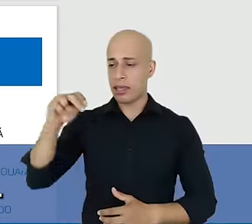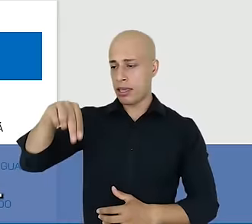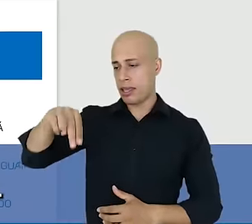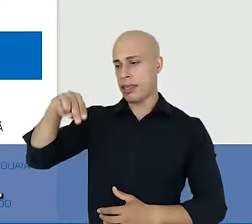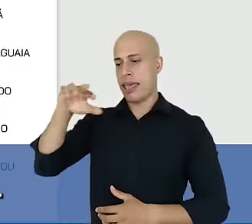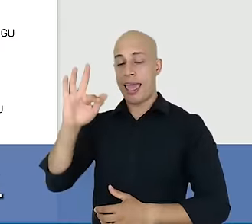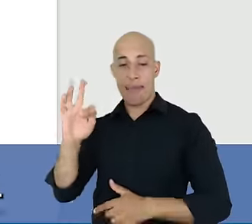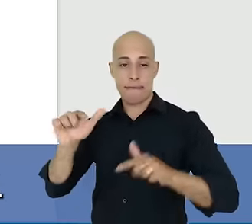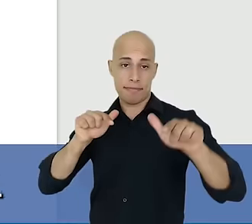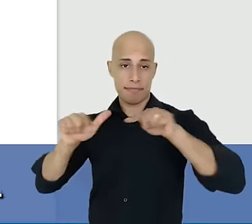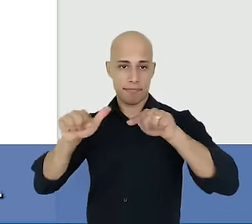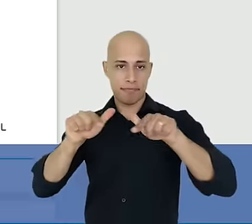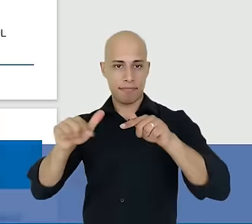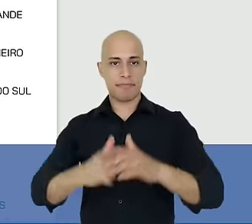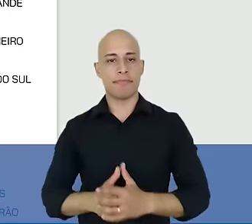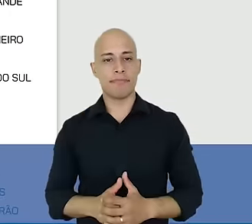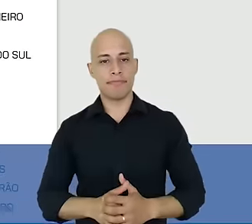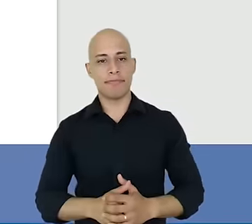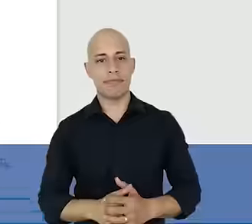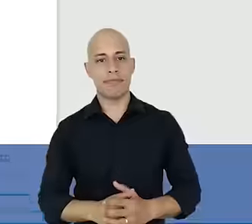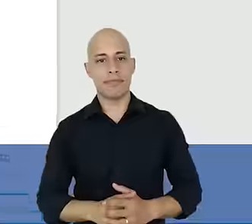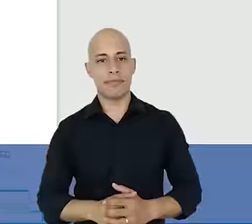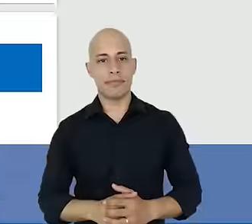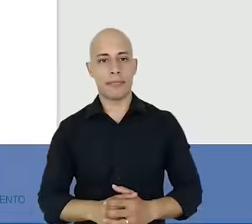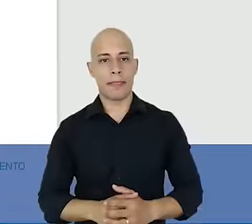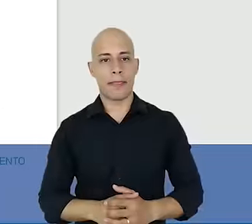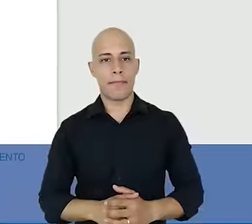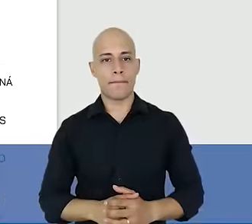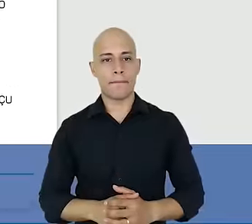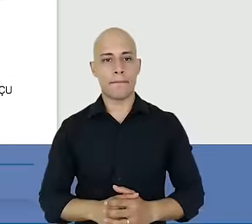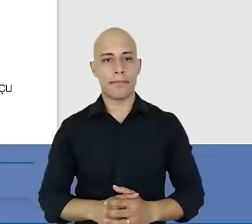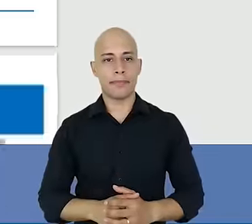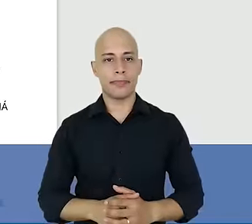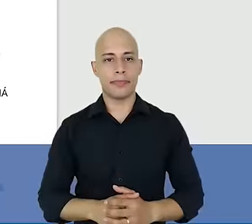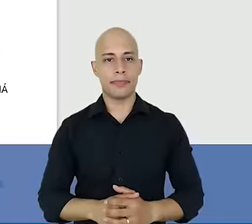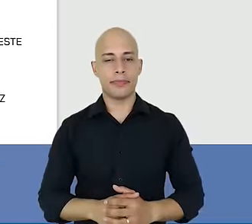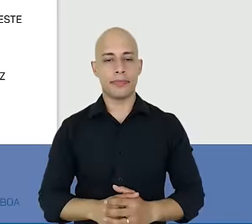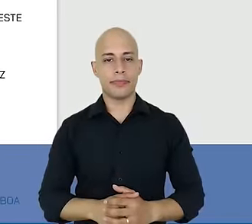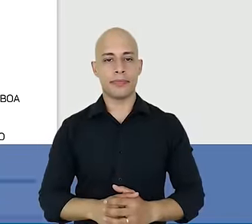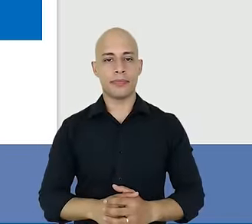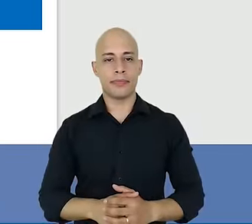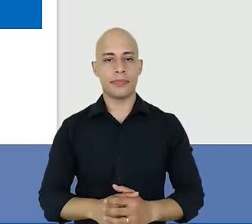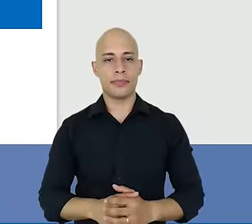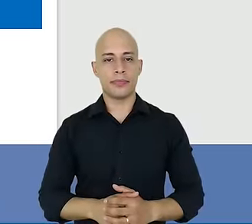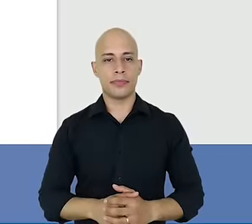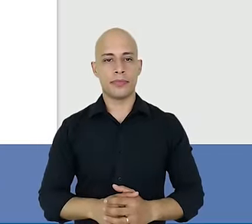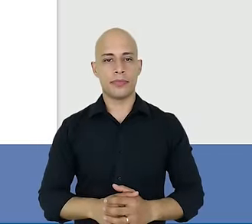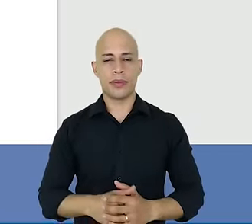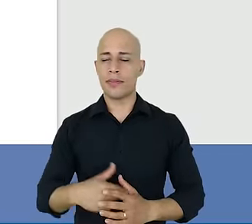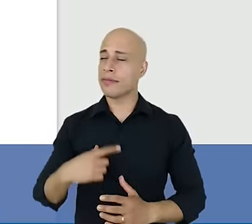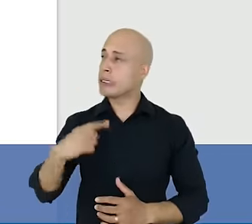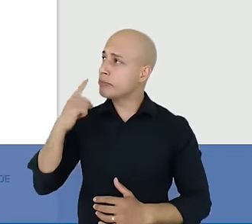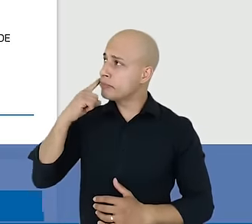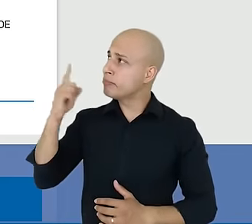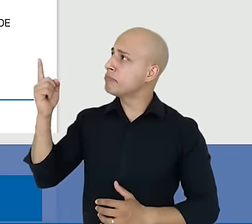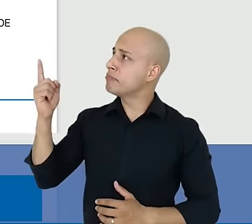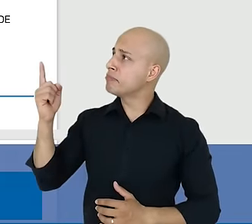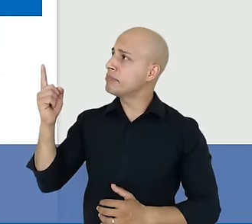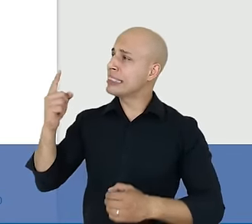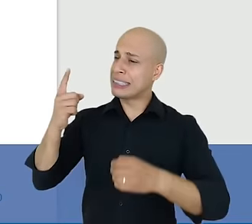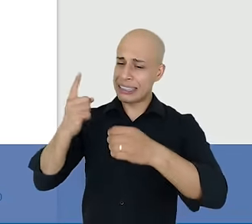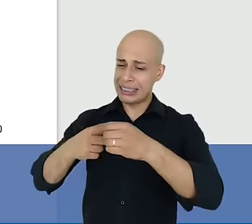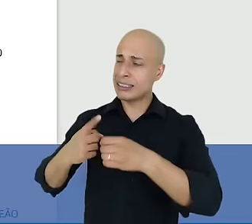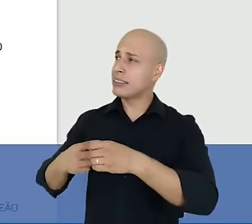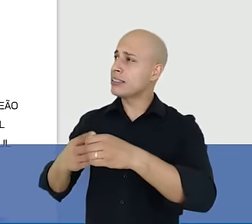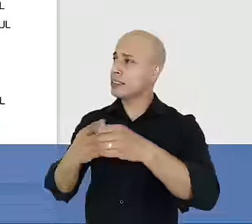serviço né a gente vai P krs ó tanta cidade aqui ó pessoal lá de